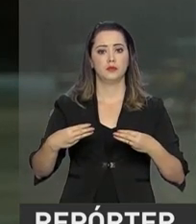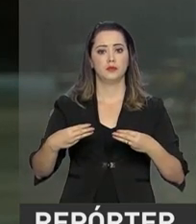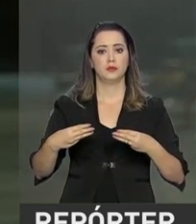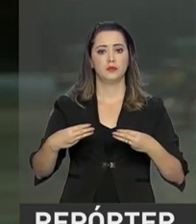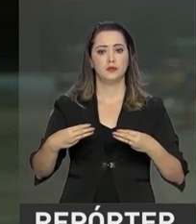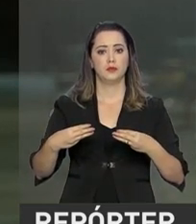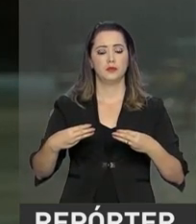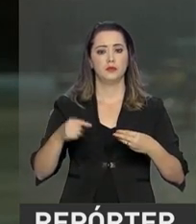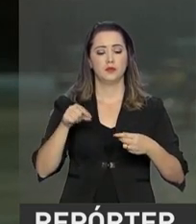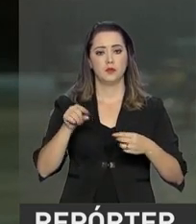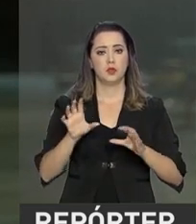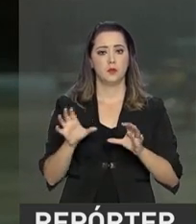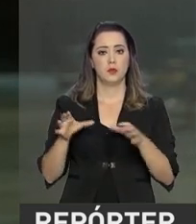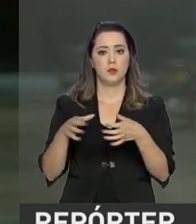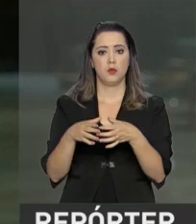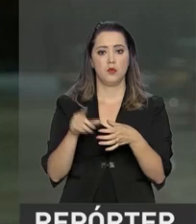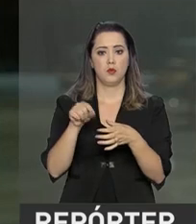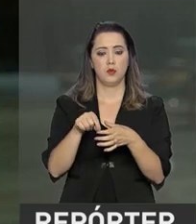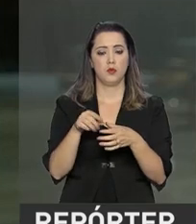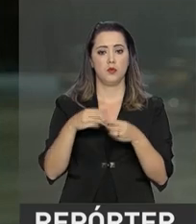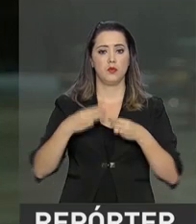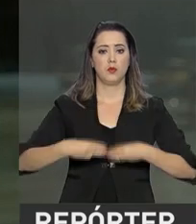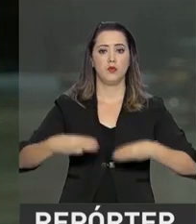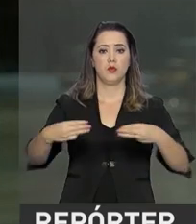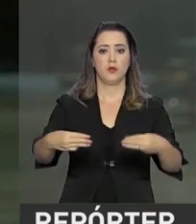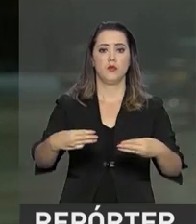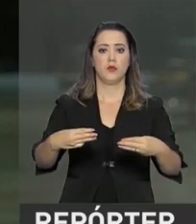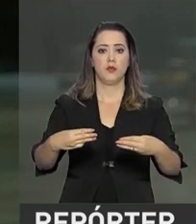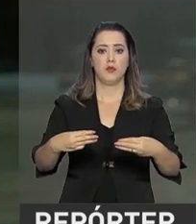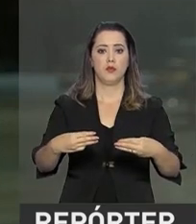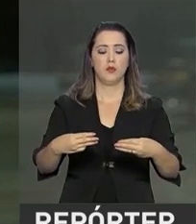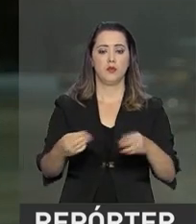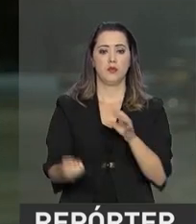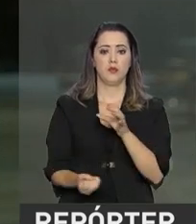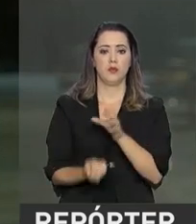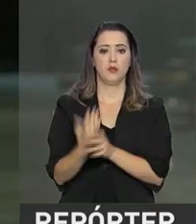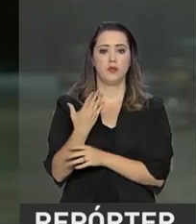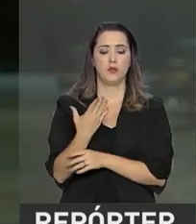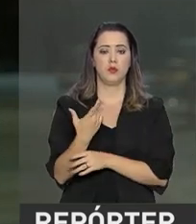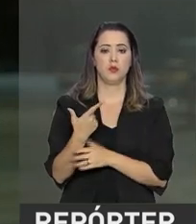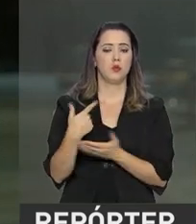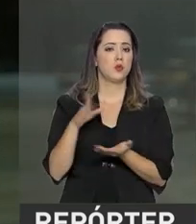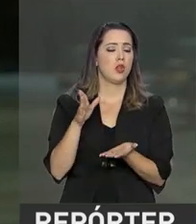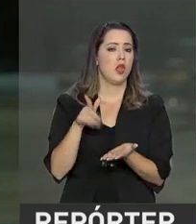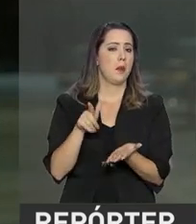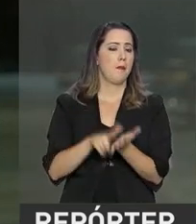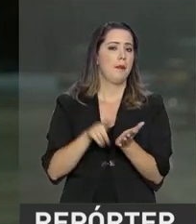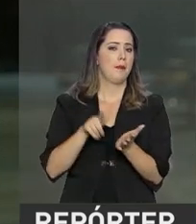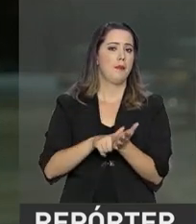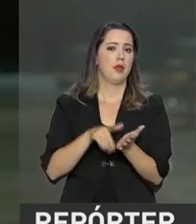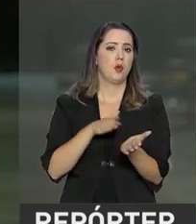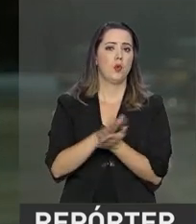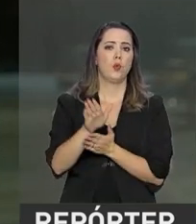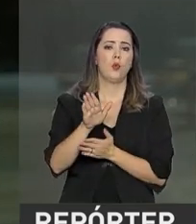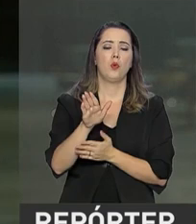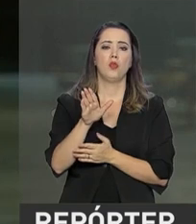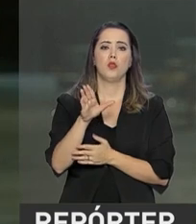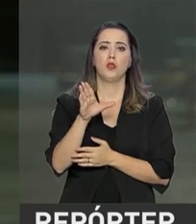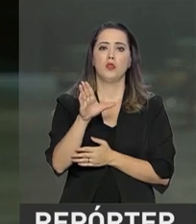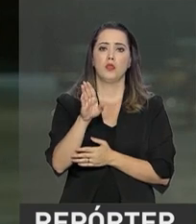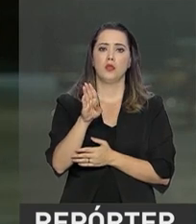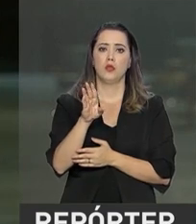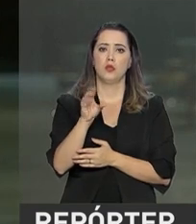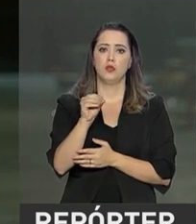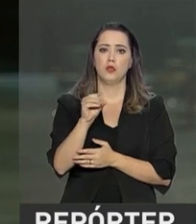s para esses participantes como é que informa que não será gerado a guia de recolhimento da união a geriu que